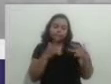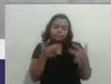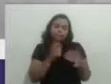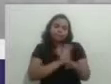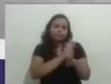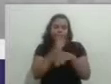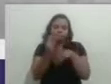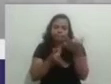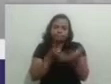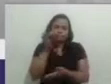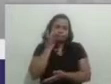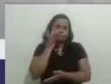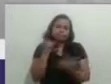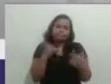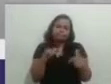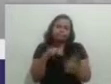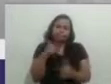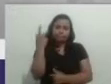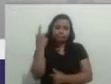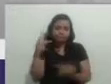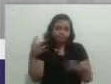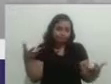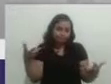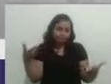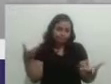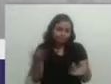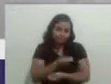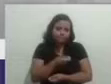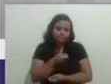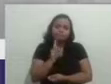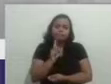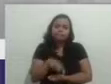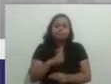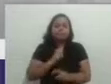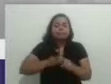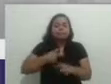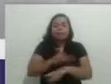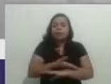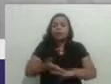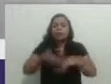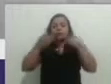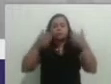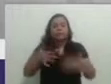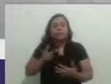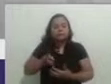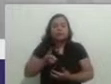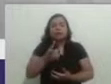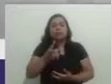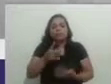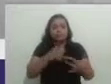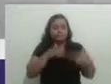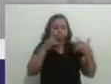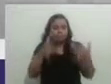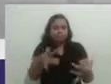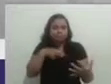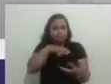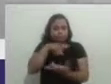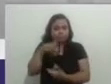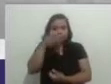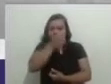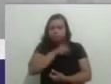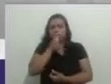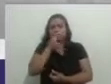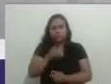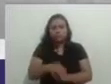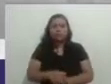que esse trabalho que ela realiza é fantástico porque eu sempre falo que o voluntariado ele vai salvar o mundo né que o